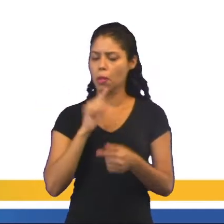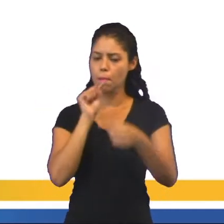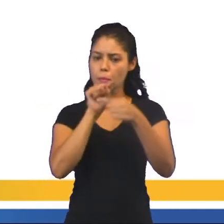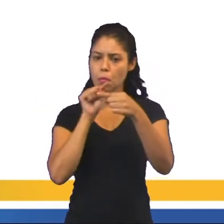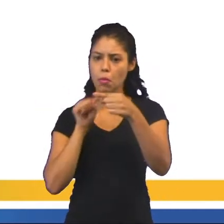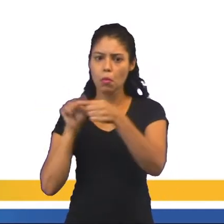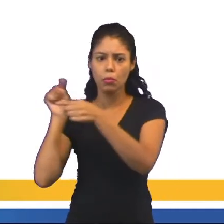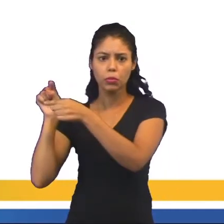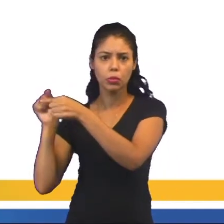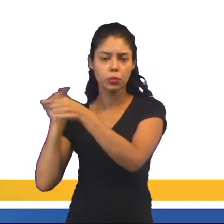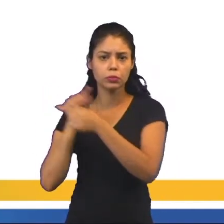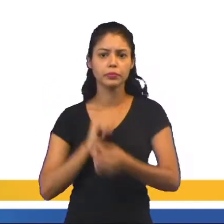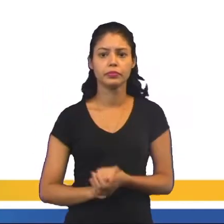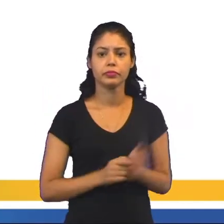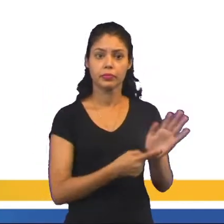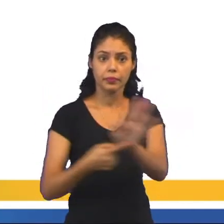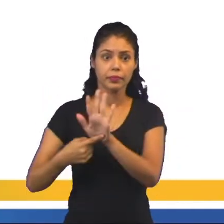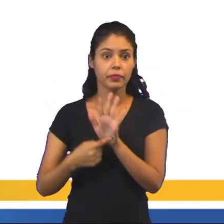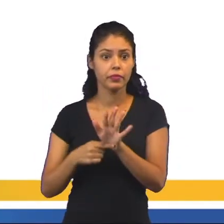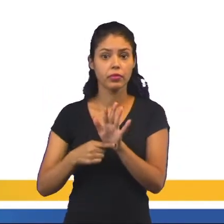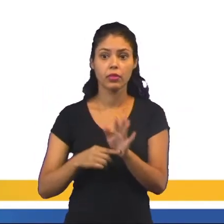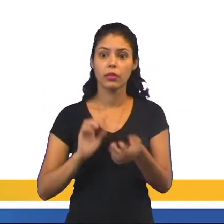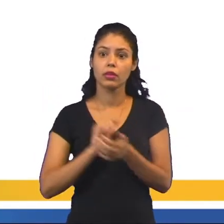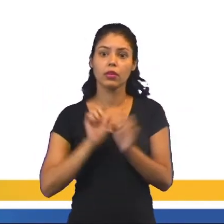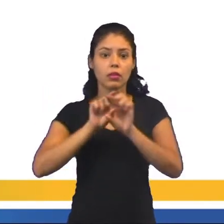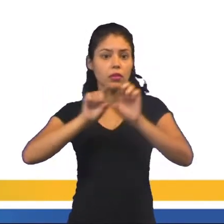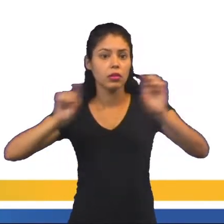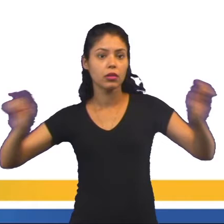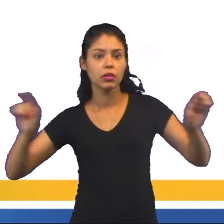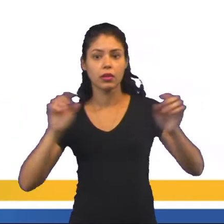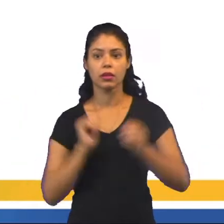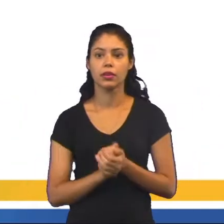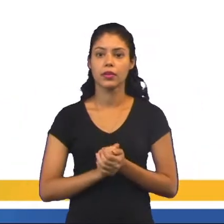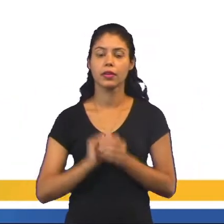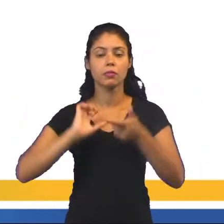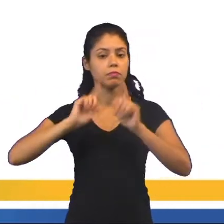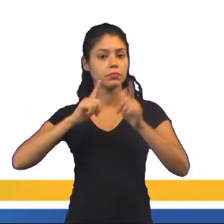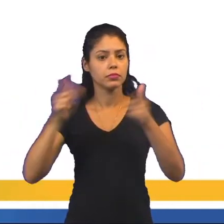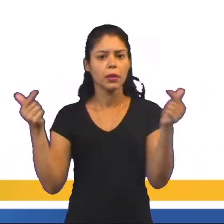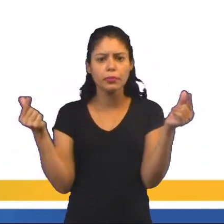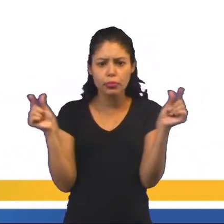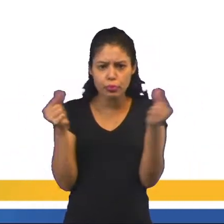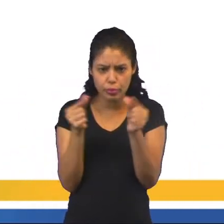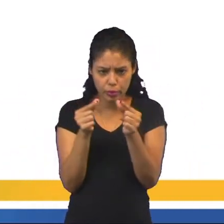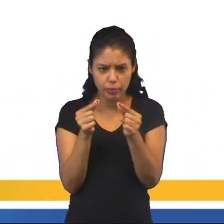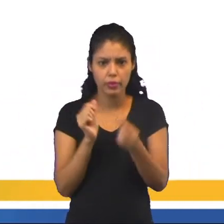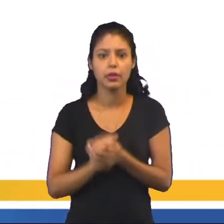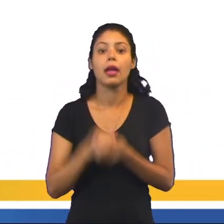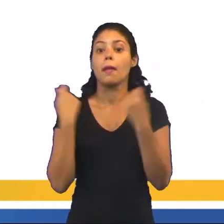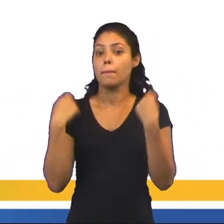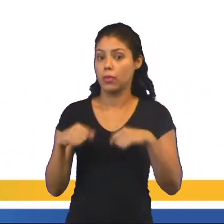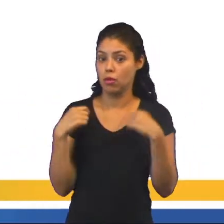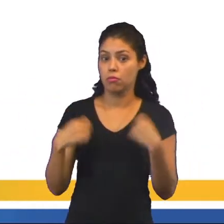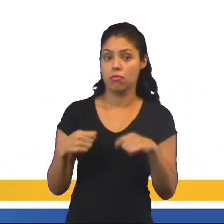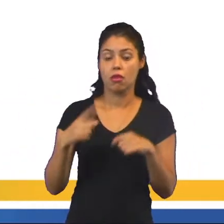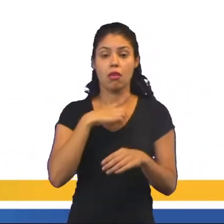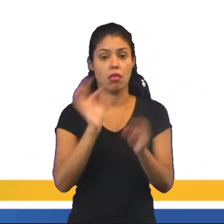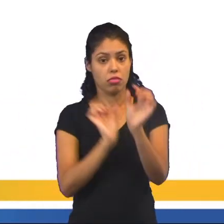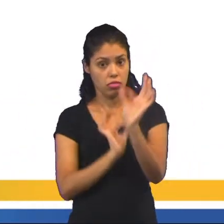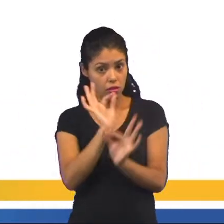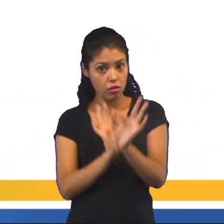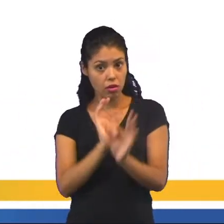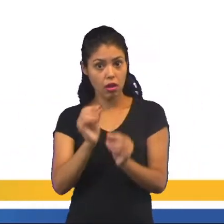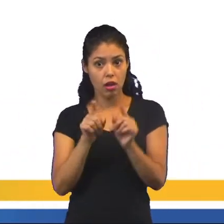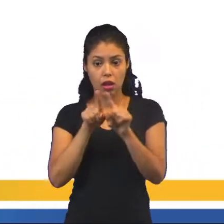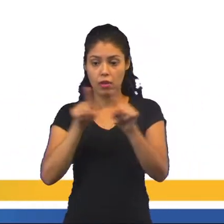pontos. Elas são representadas por por letras minúsculas e devem ser